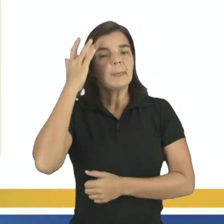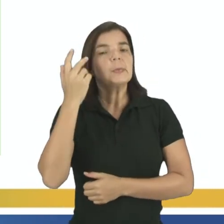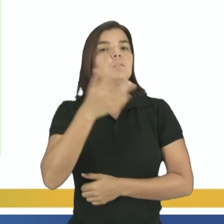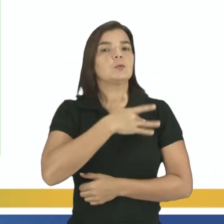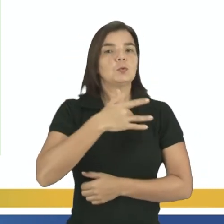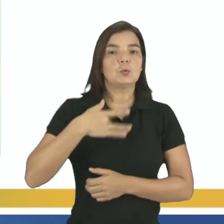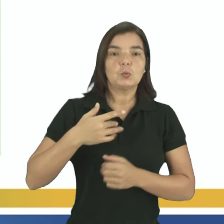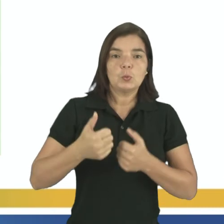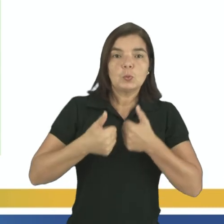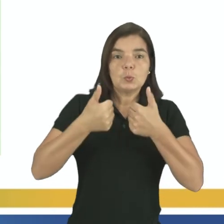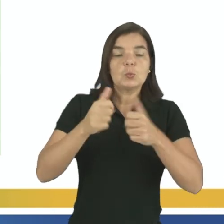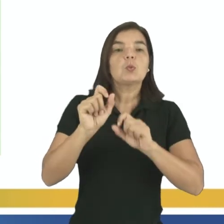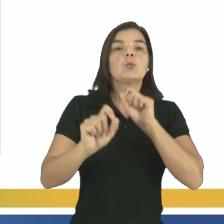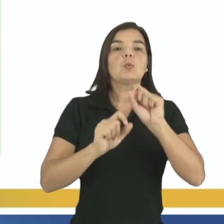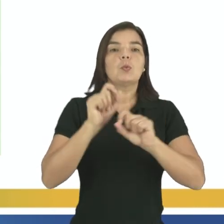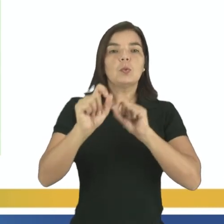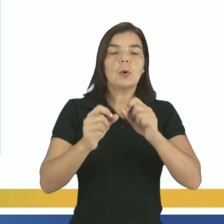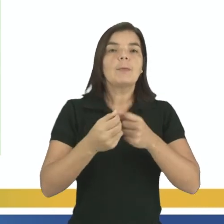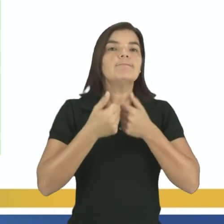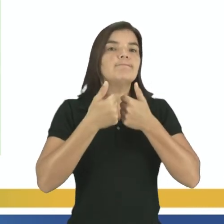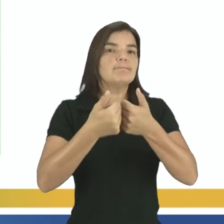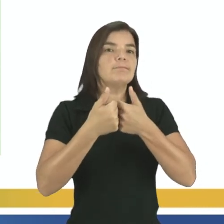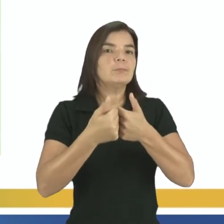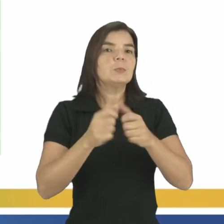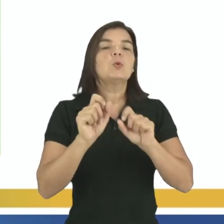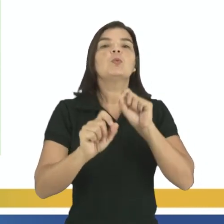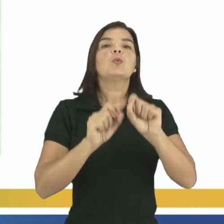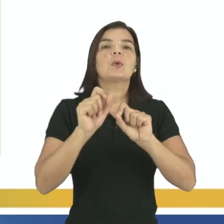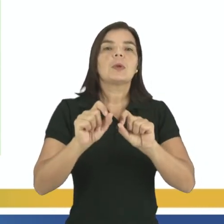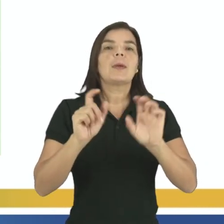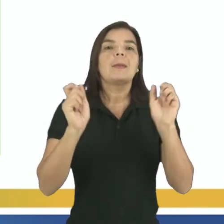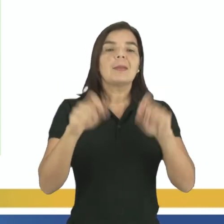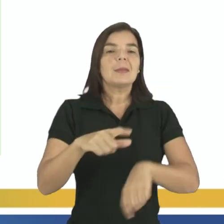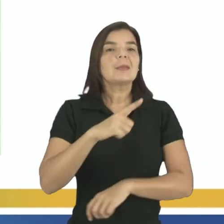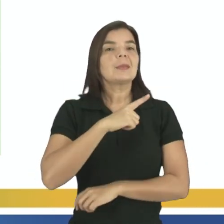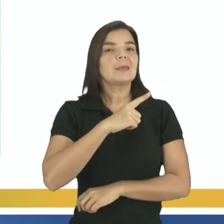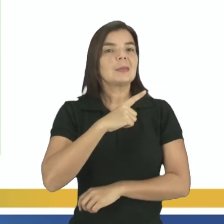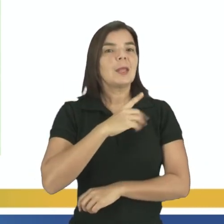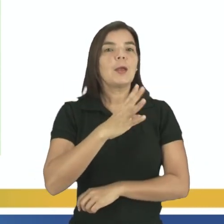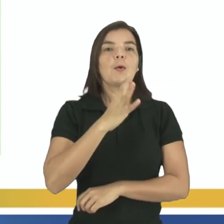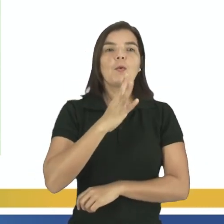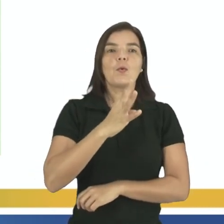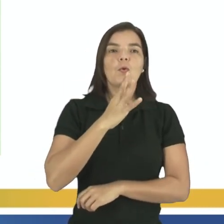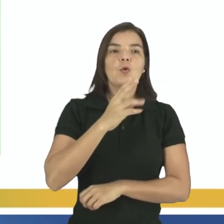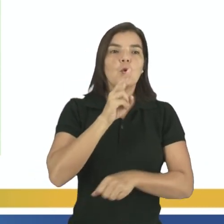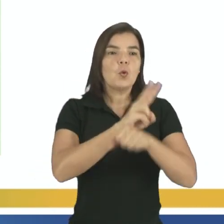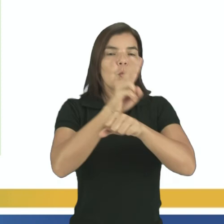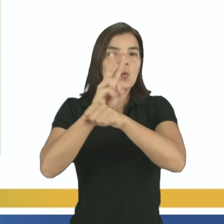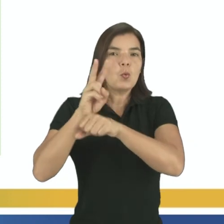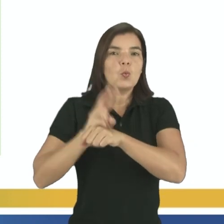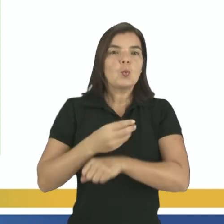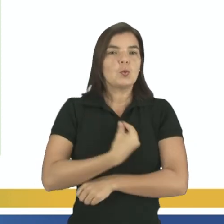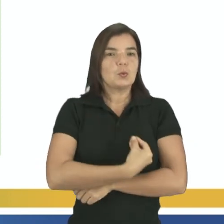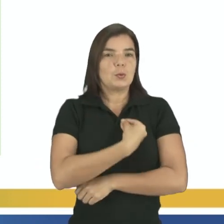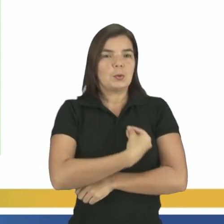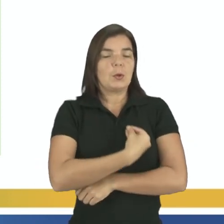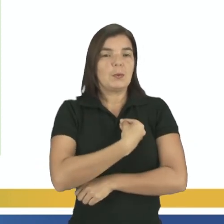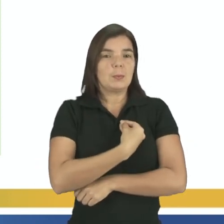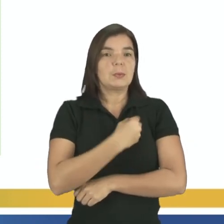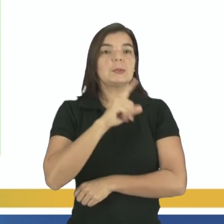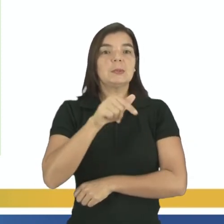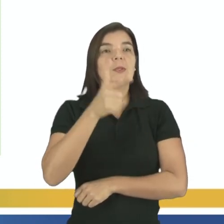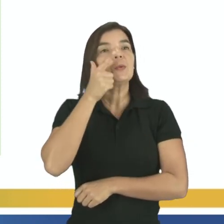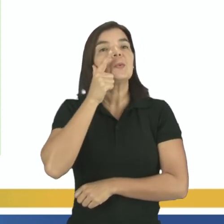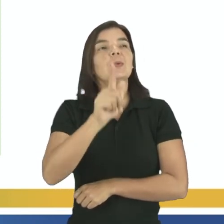indivíduo, permitindo um bem-estar, permitindo com que ele tenha o conhecimento, o cuidado com a sua vida e